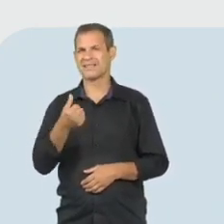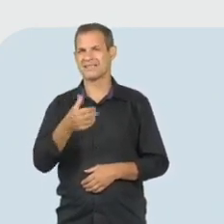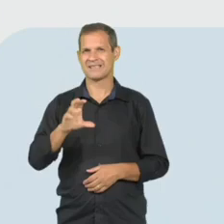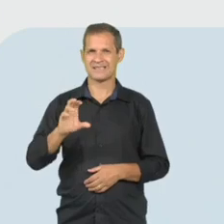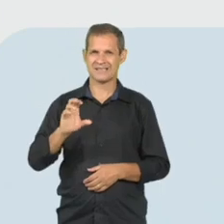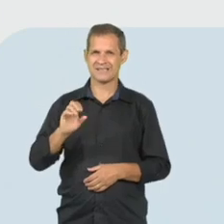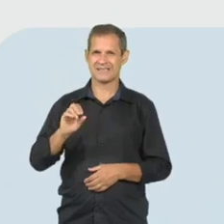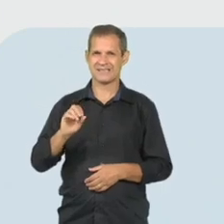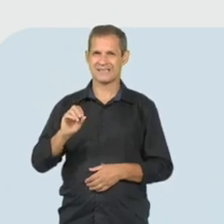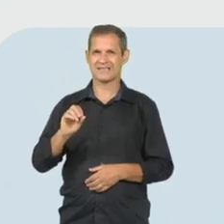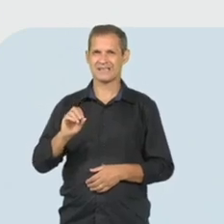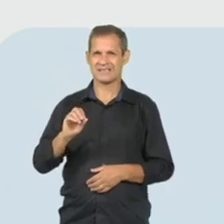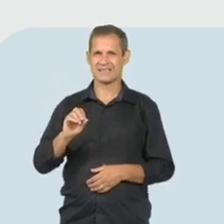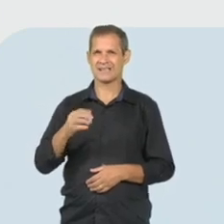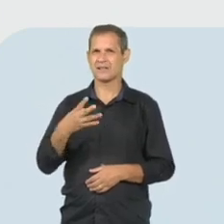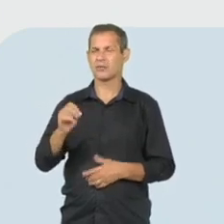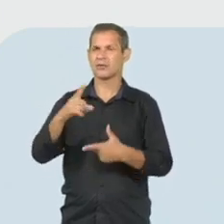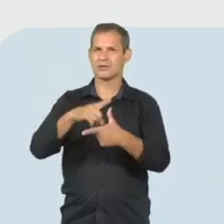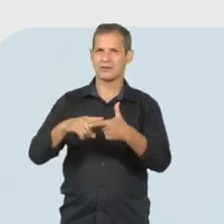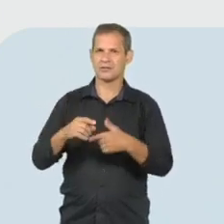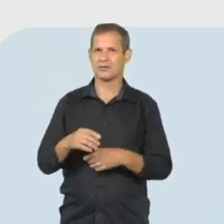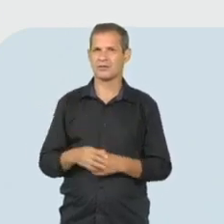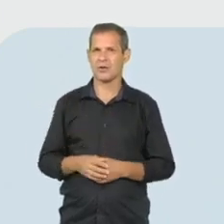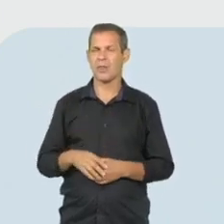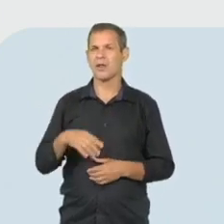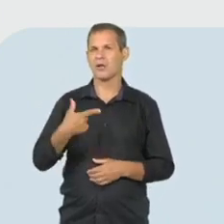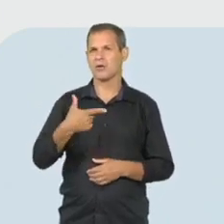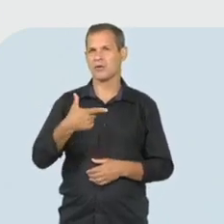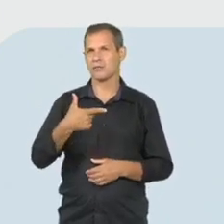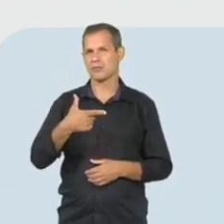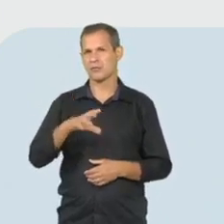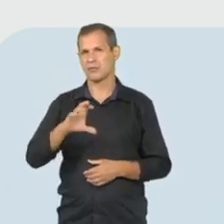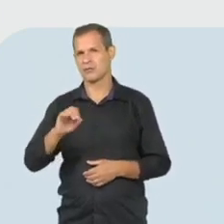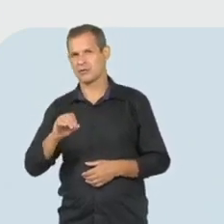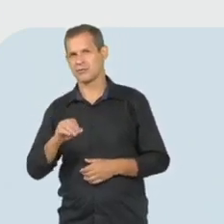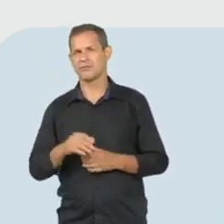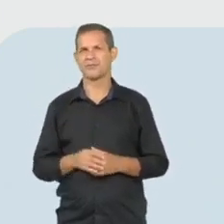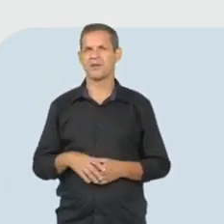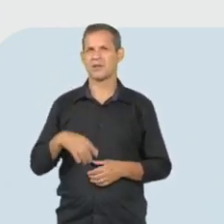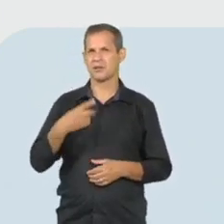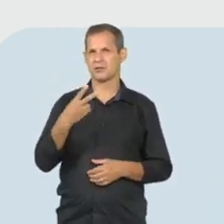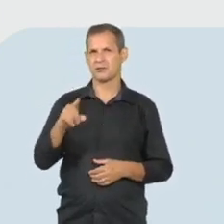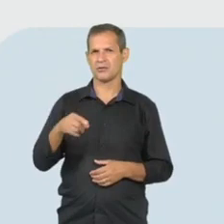60,45 dividido por 20 dá 3,2. Fazendo todo o cálculo, olha o que eu encontrei aqui,